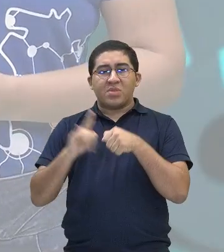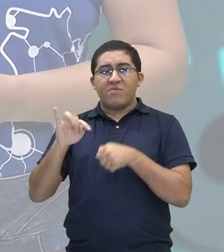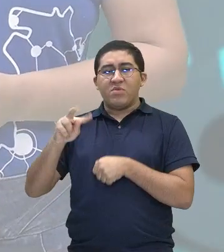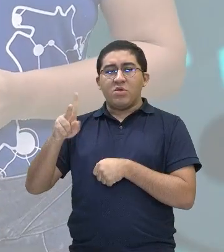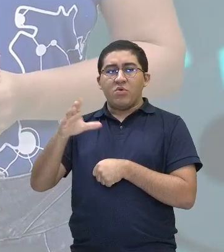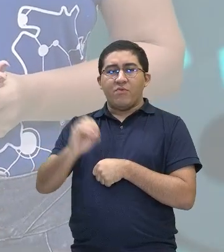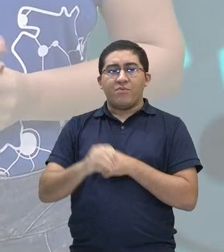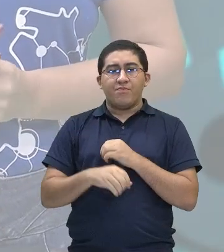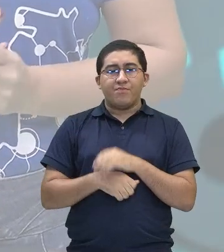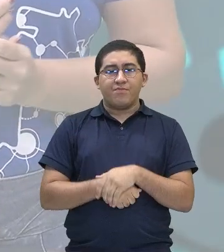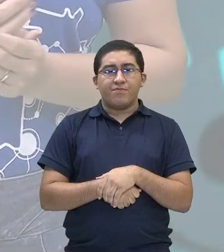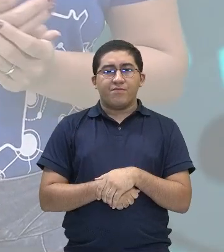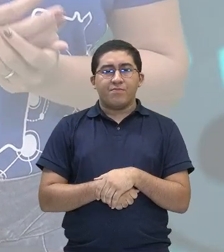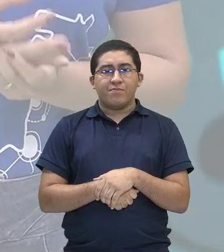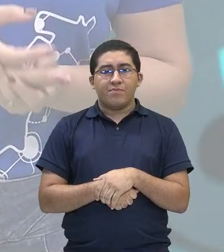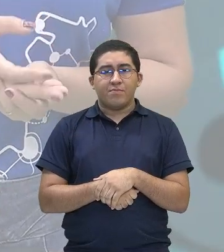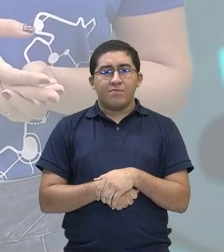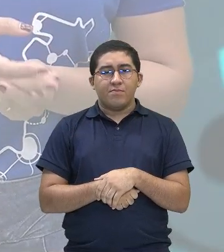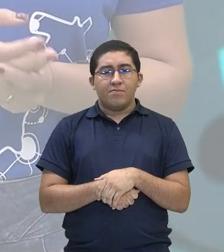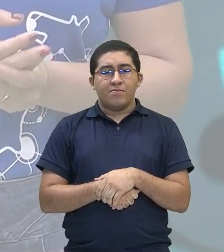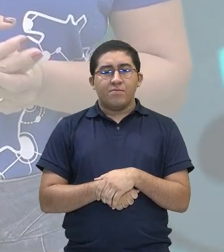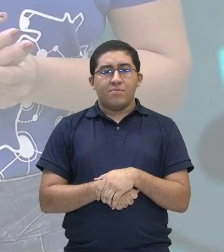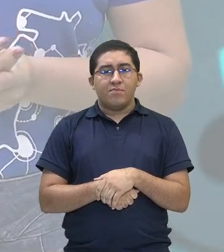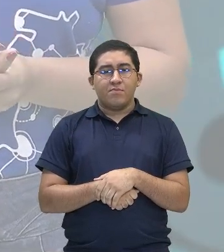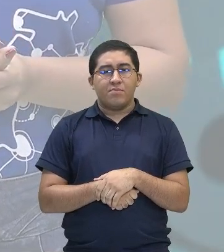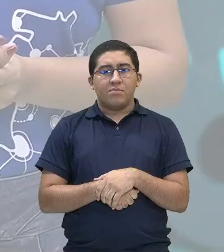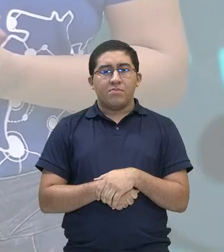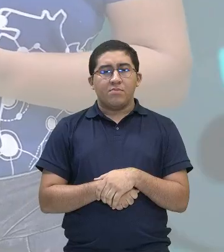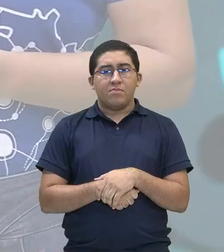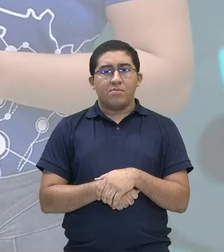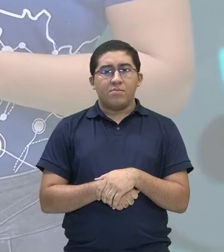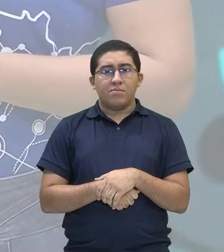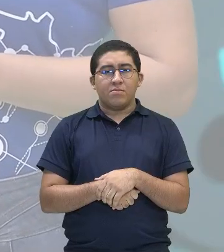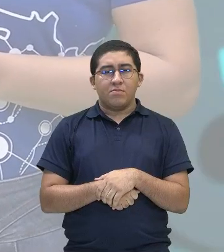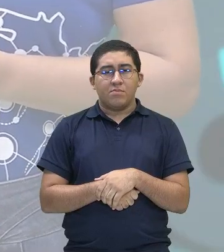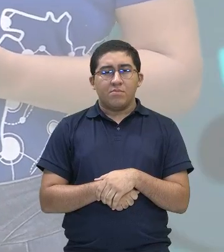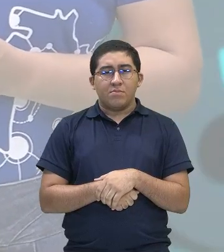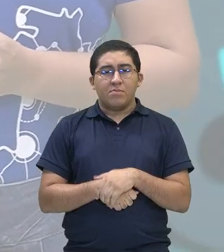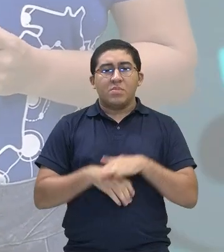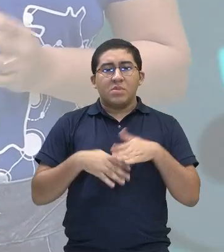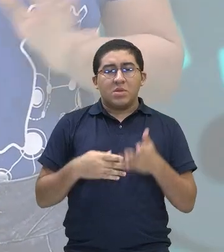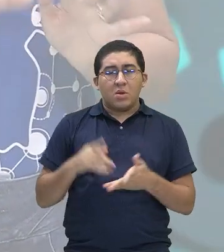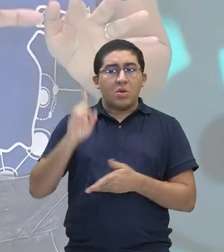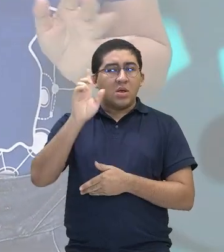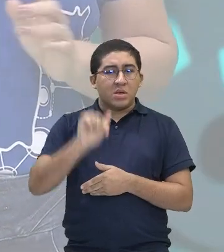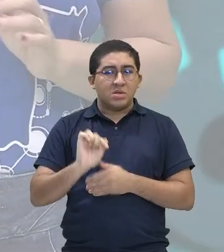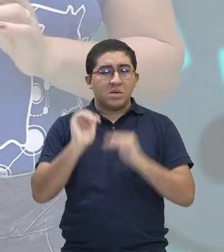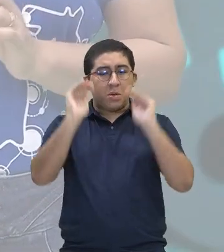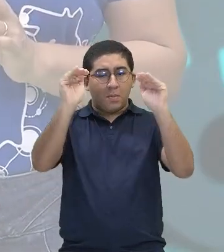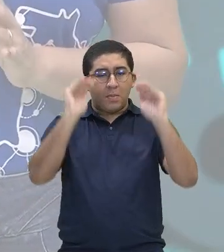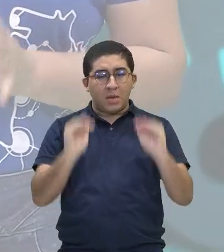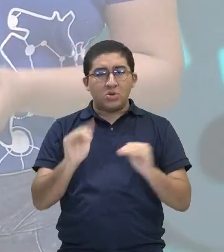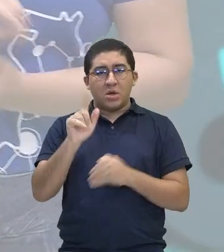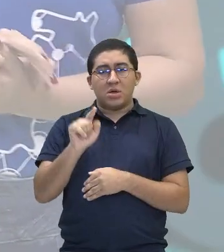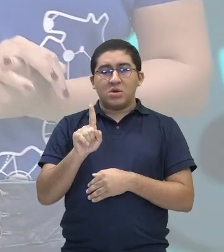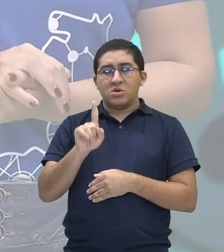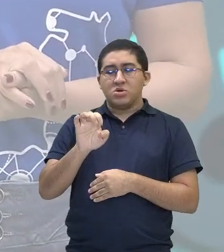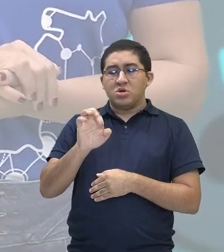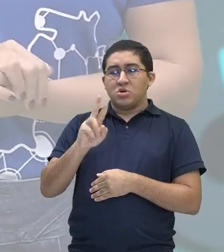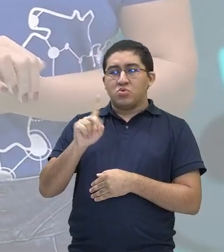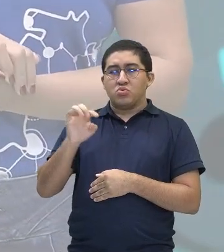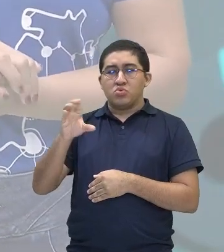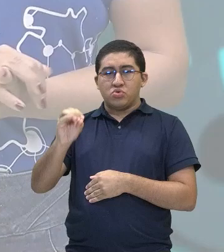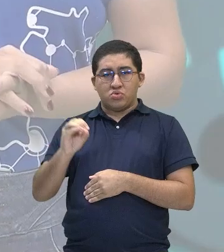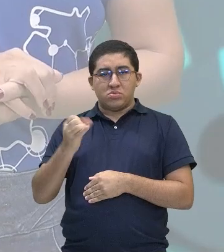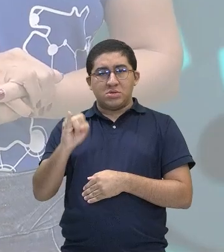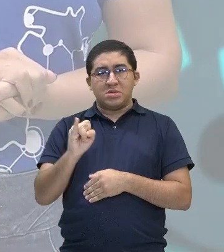gerúndio. They are capable of producing electricity. Temos aqui gerúndio. Gerúndio é quando termina ali em